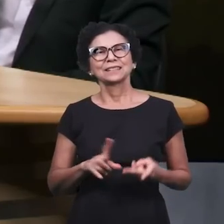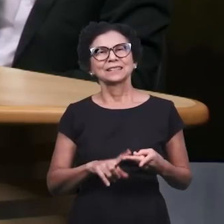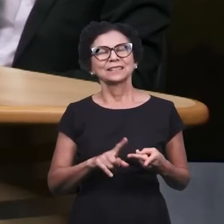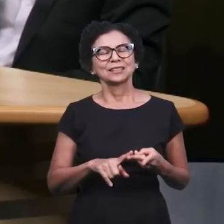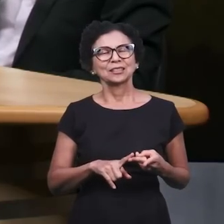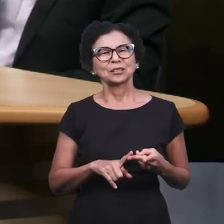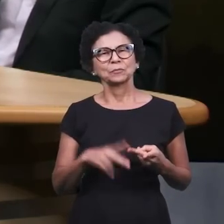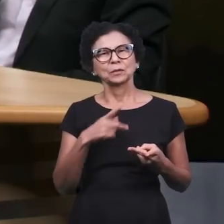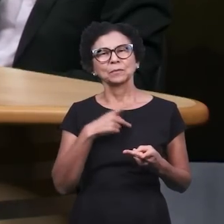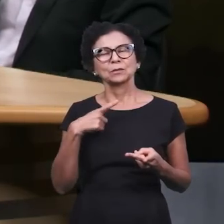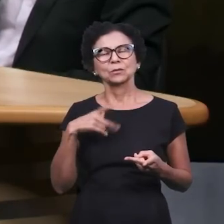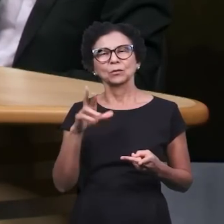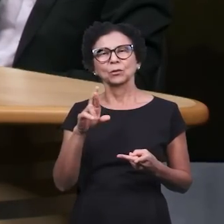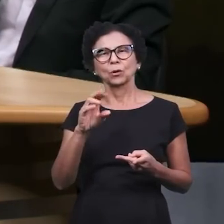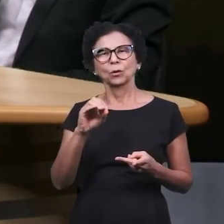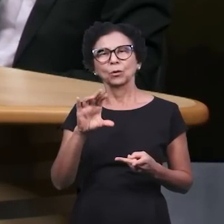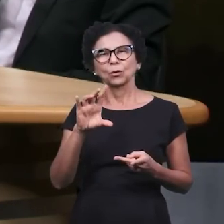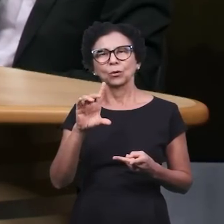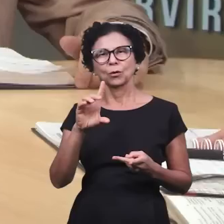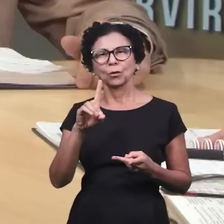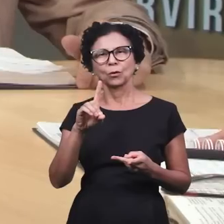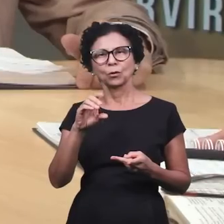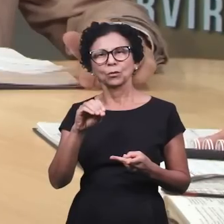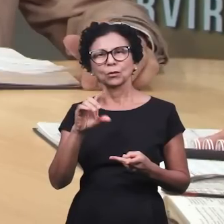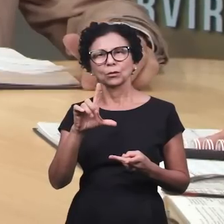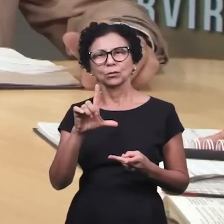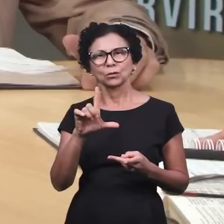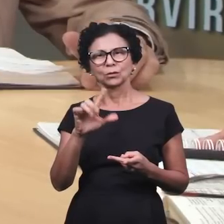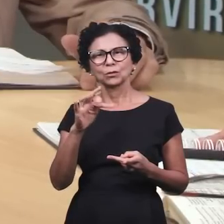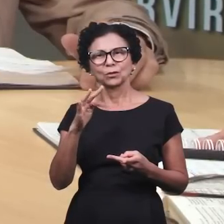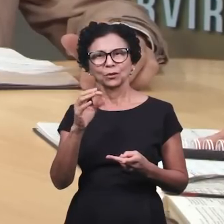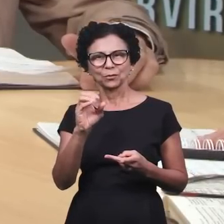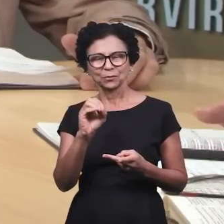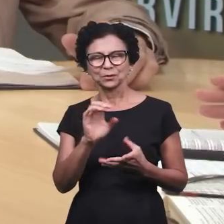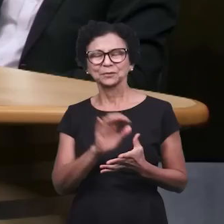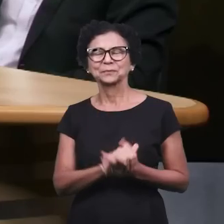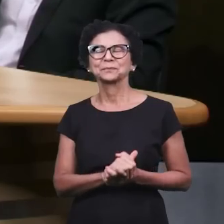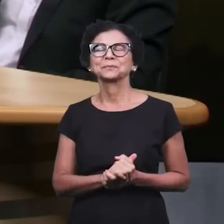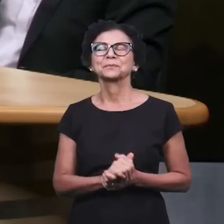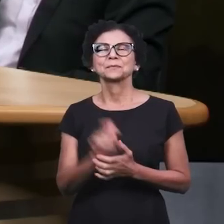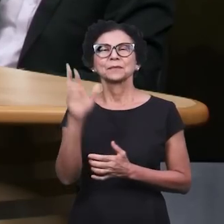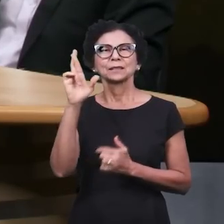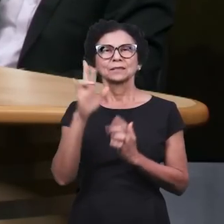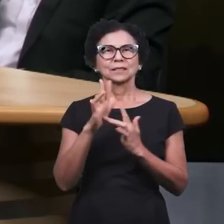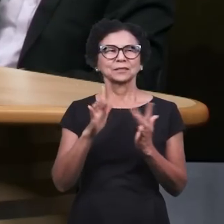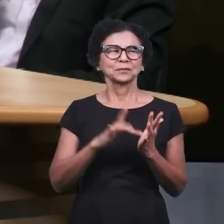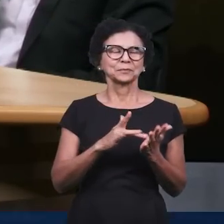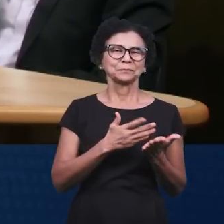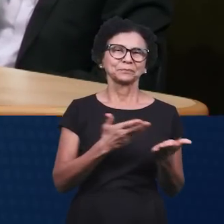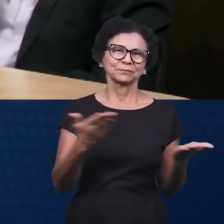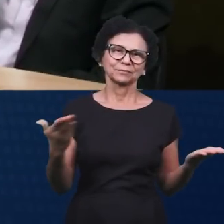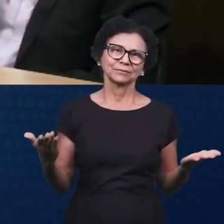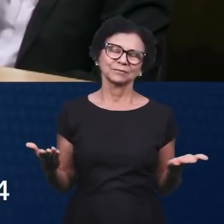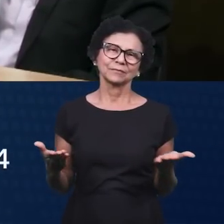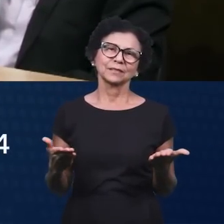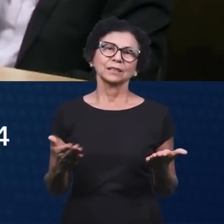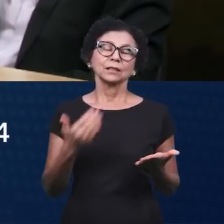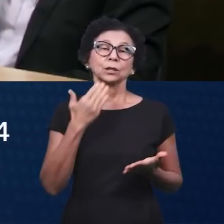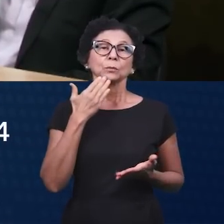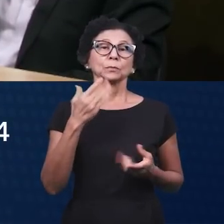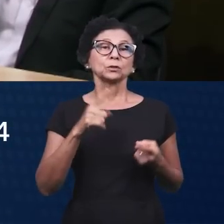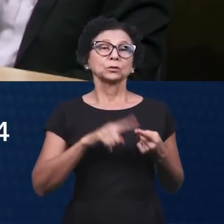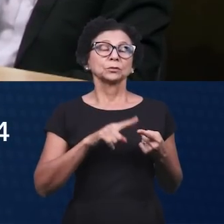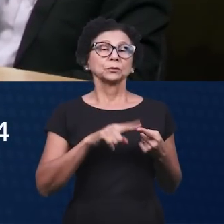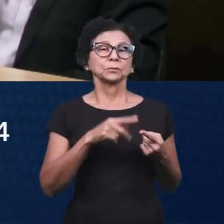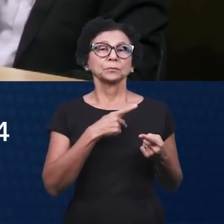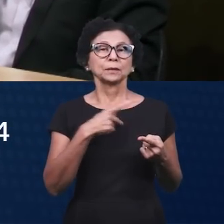Rodolfo Moreno. A paz do Senhor, pastor Marcelo, pastor Guilherme. Prazer estar aqui. Amém. Nós vamos dar início, eu vou pedir ao pastor Guilherme que possa